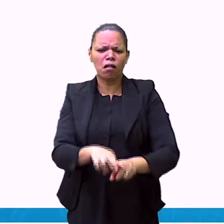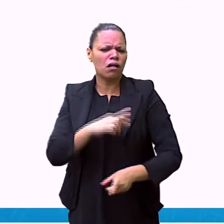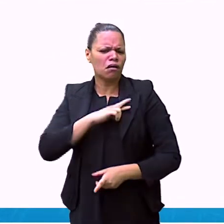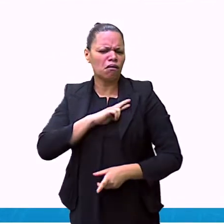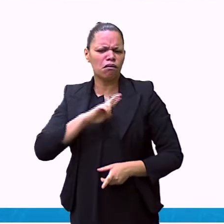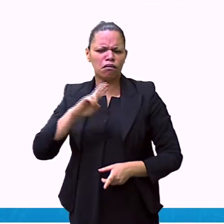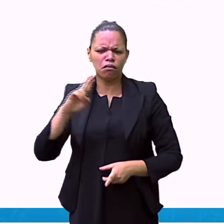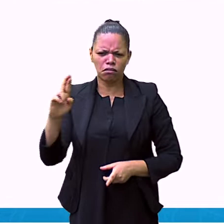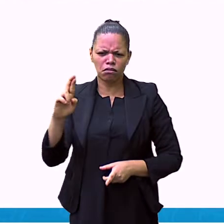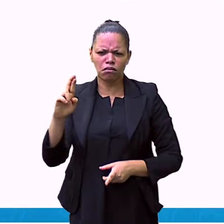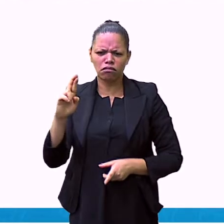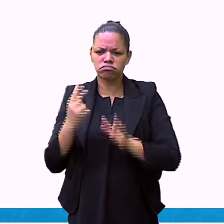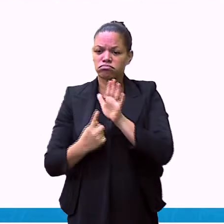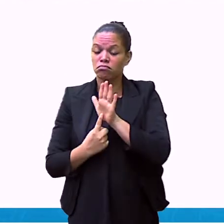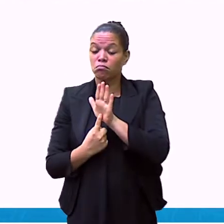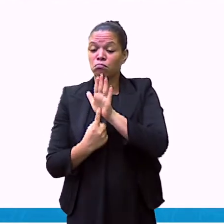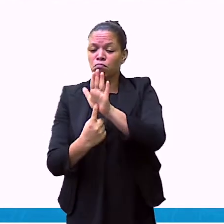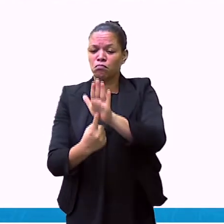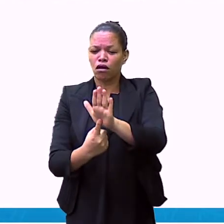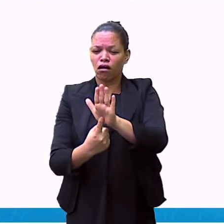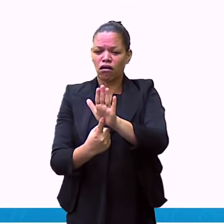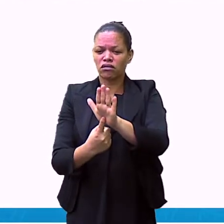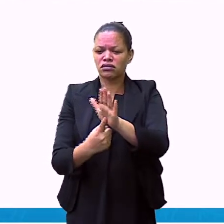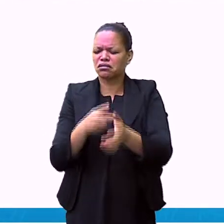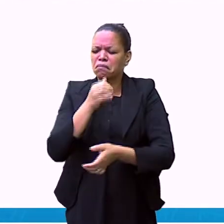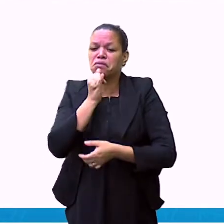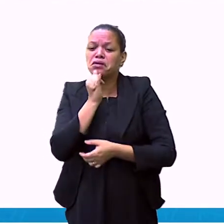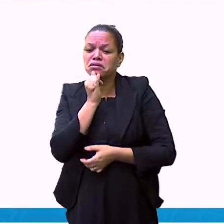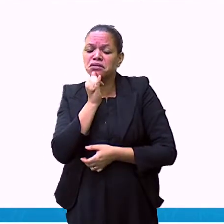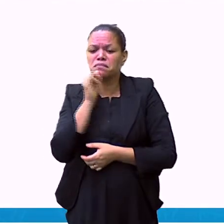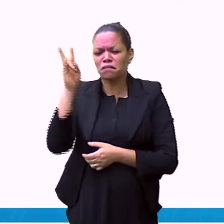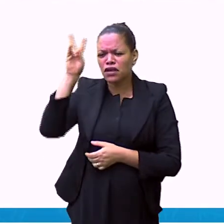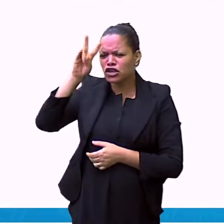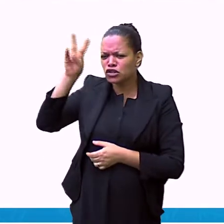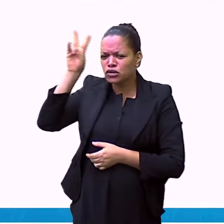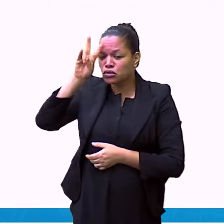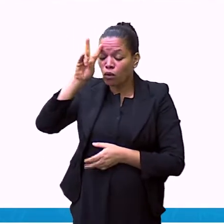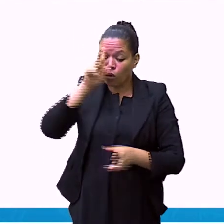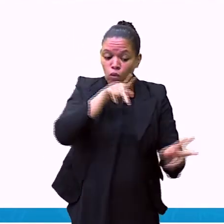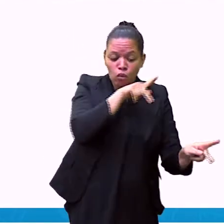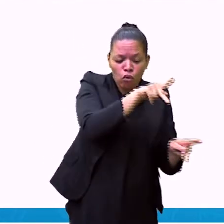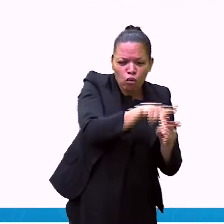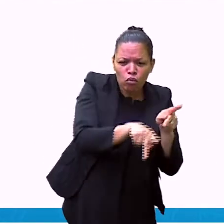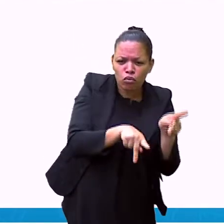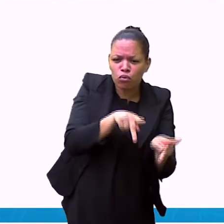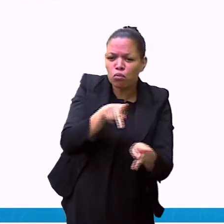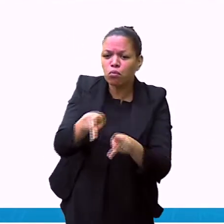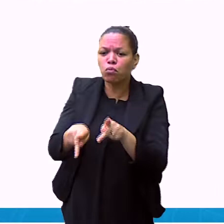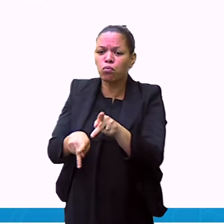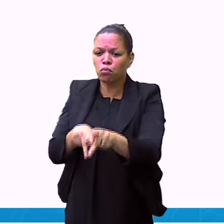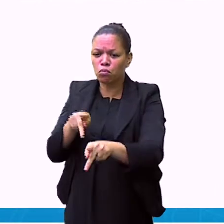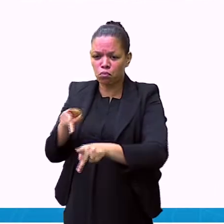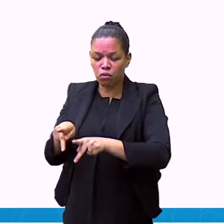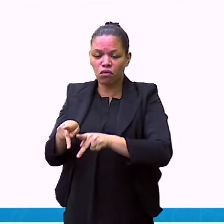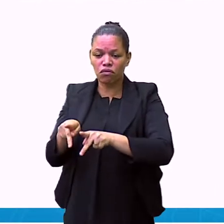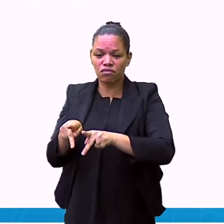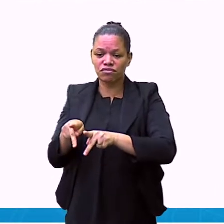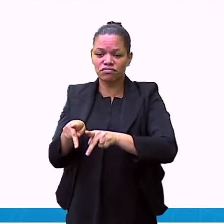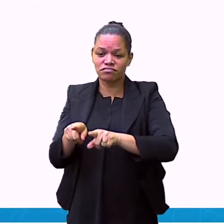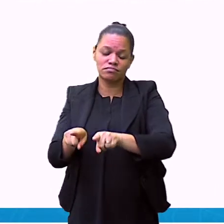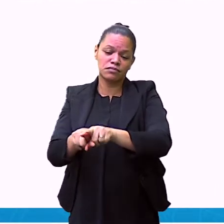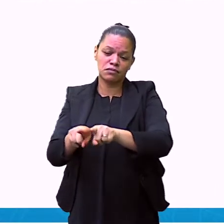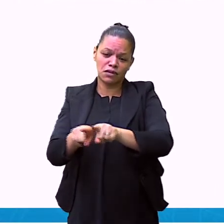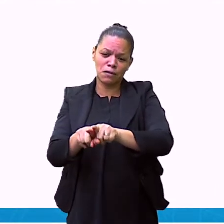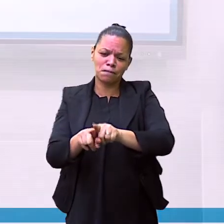ou de alguém, como por exemplo em uma biografia, que é um gênero textual utilizado